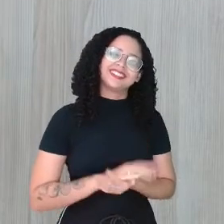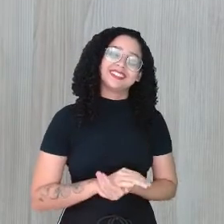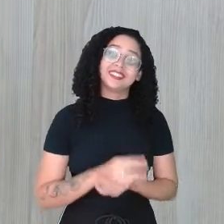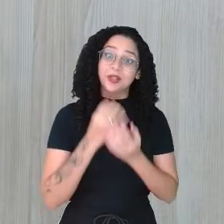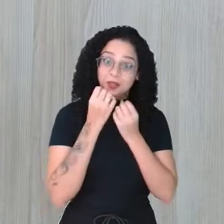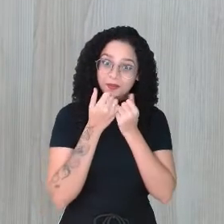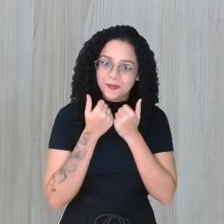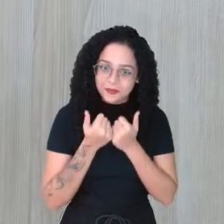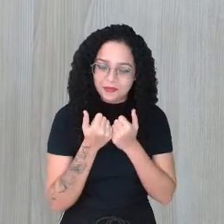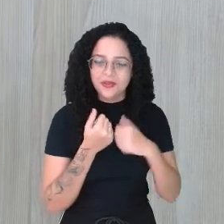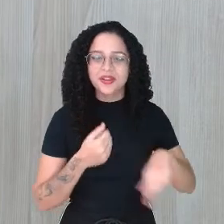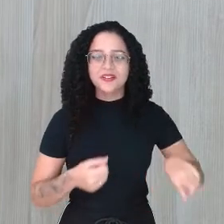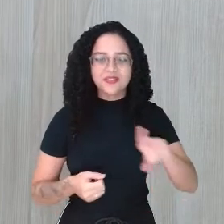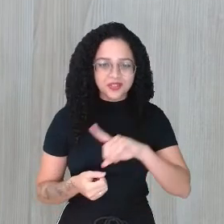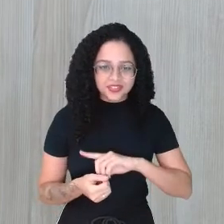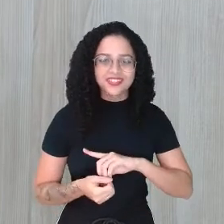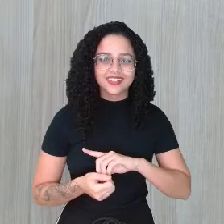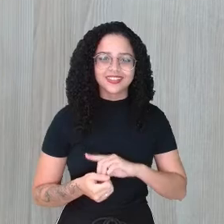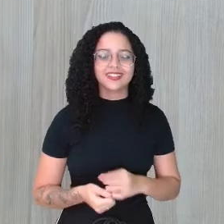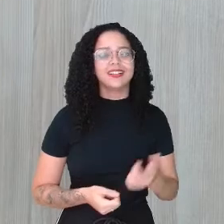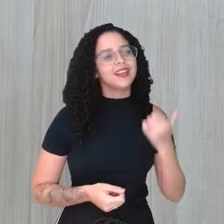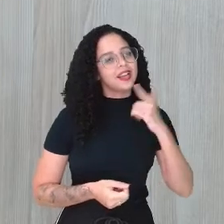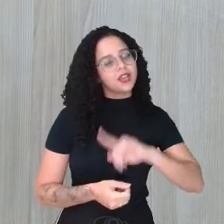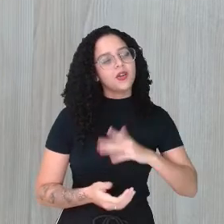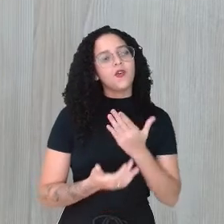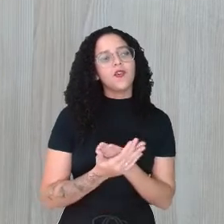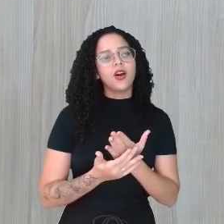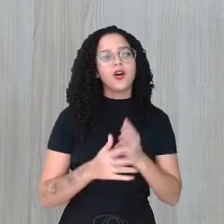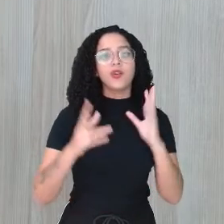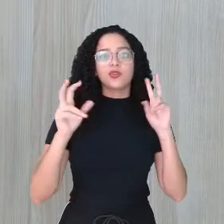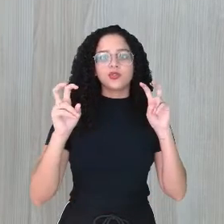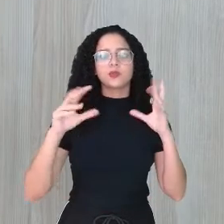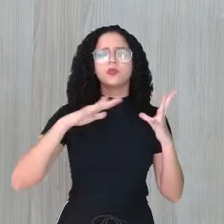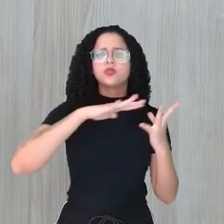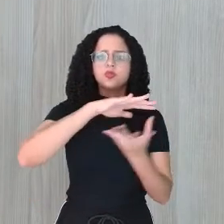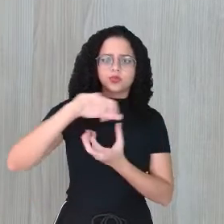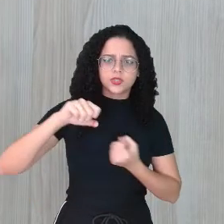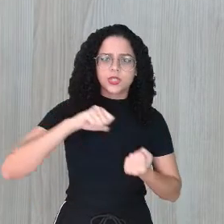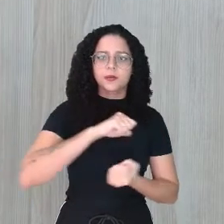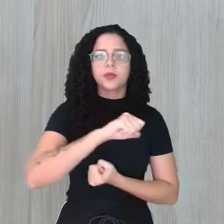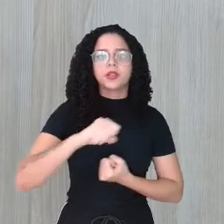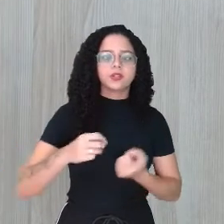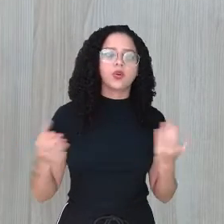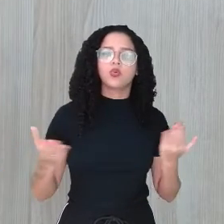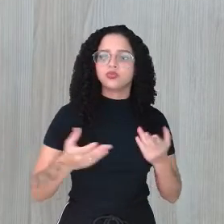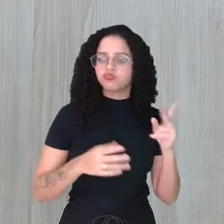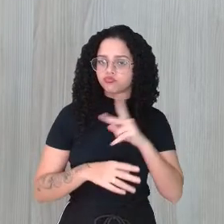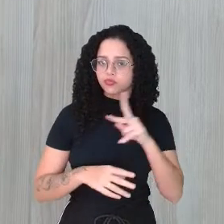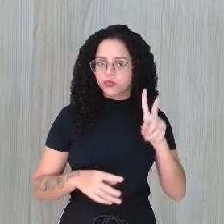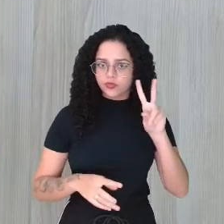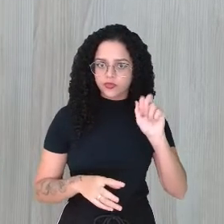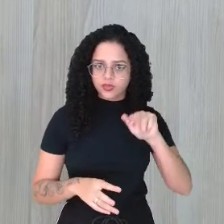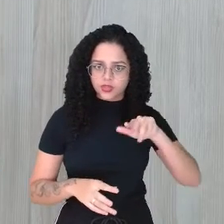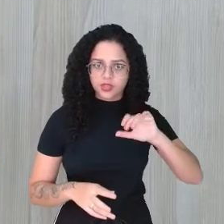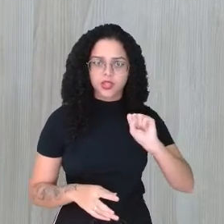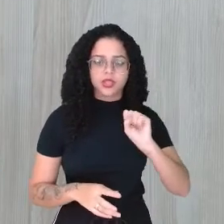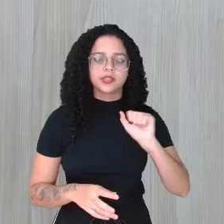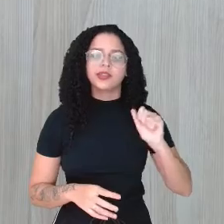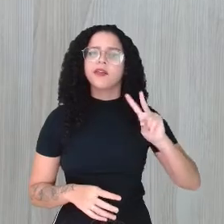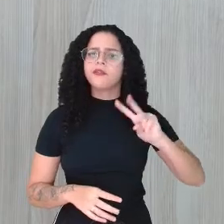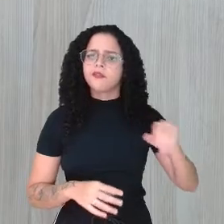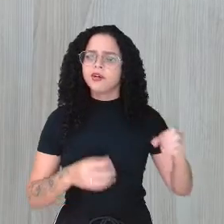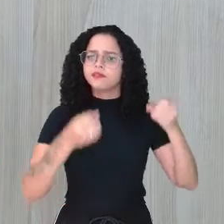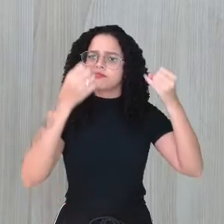tudo bem com vocês? Estamos aqui em mais uma aula de sustentabilidade, né? Hoje a professora Vanessa vai falar de